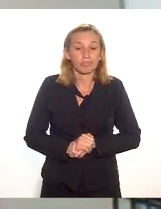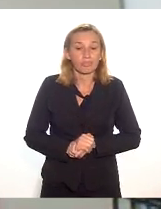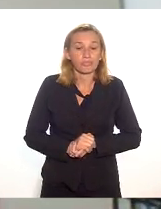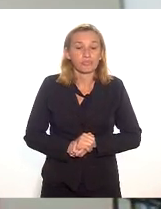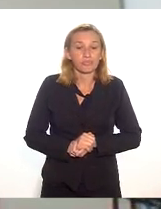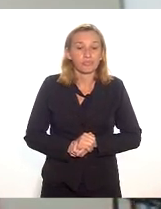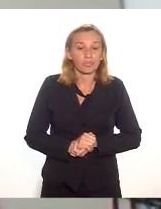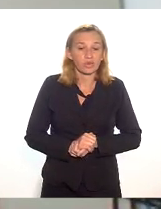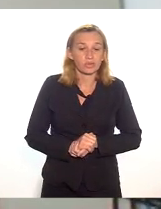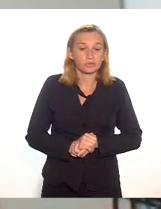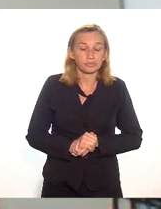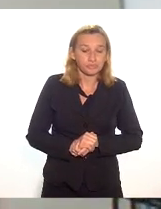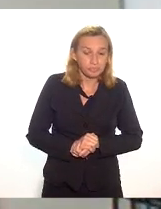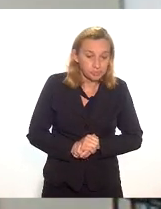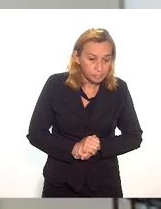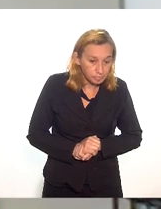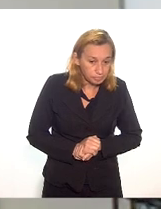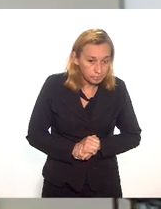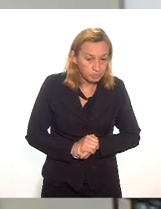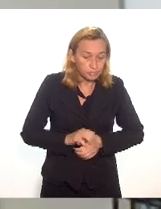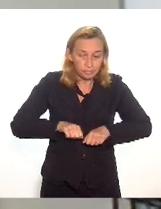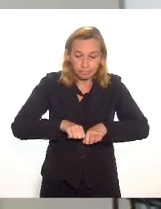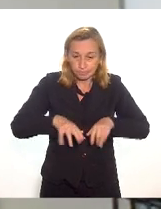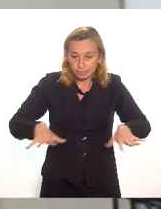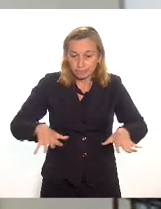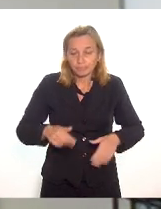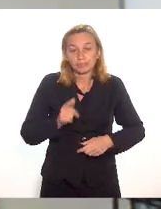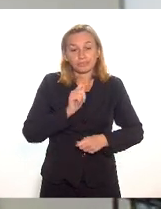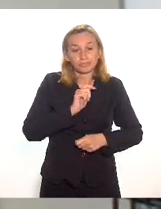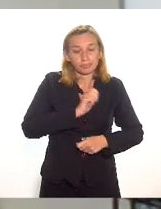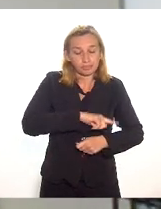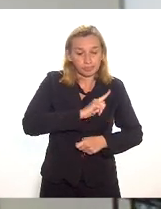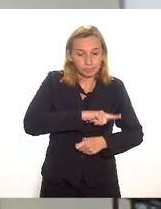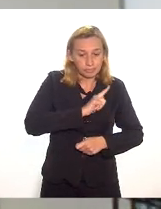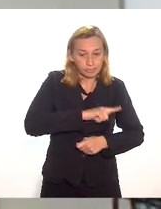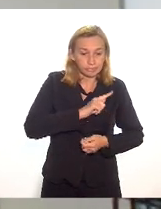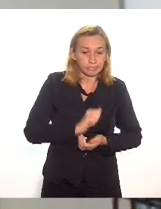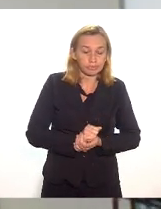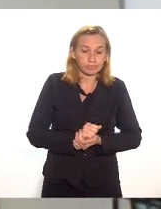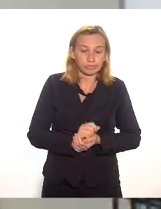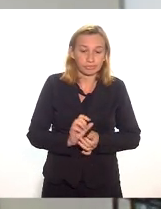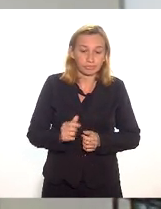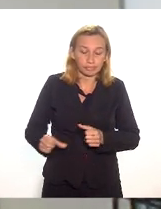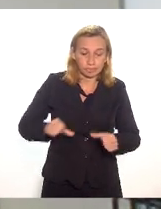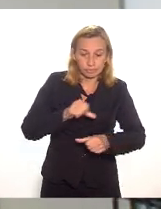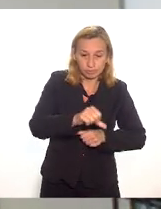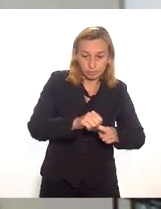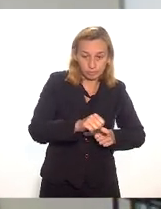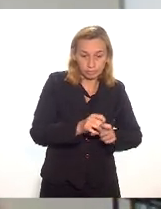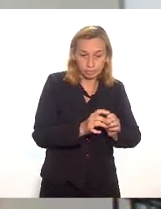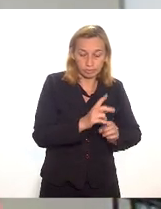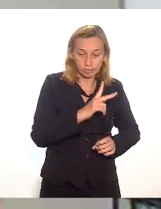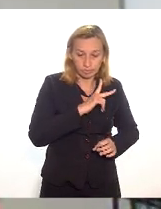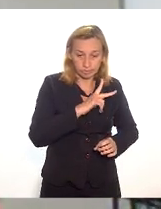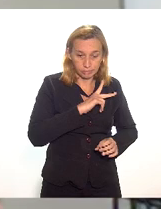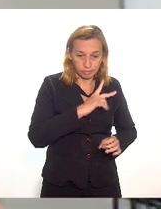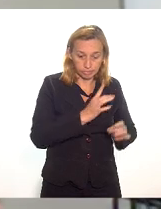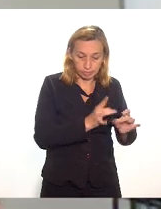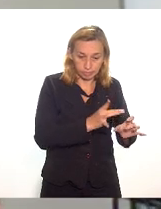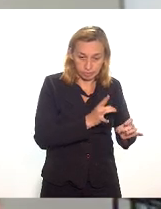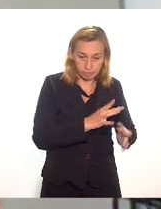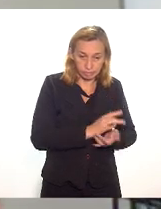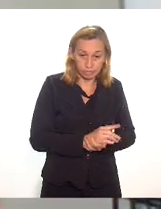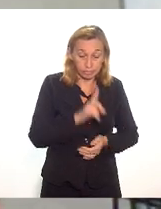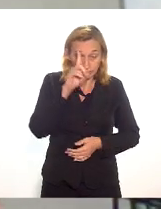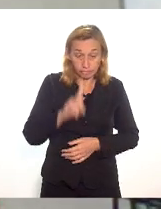mercantilizada, a sua distribuição, a sua gestão passam para a iniciativa privada, essas ações que são fundamentais para a garantia